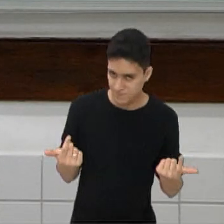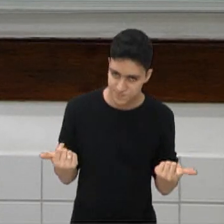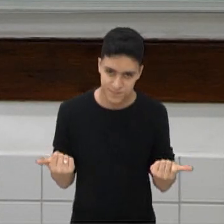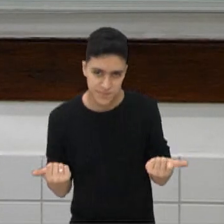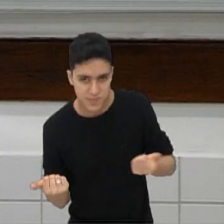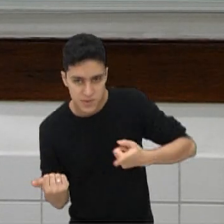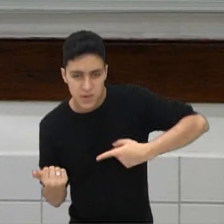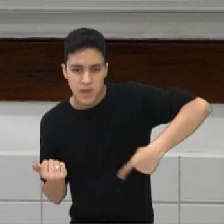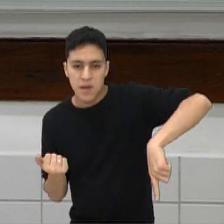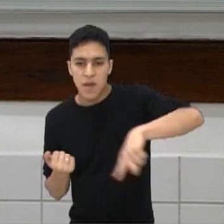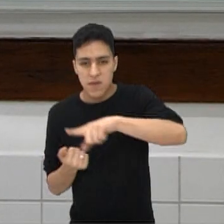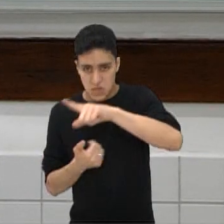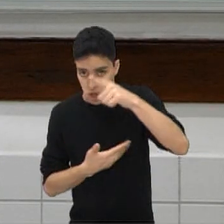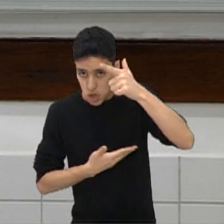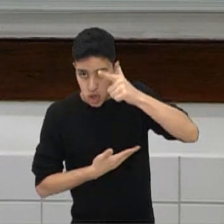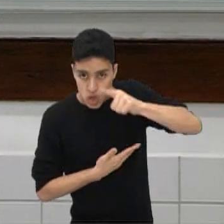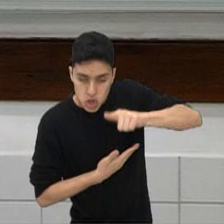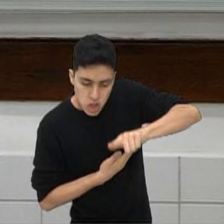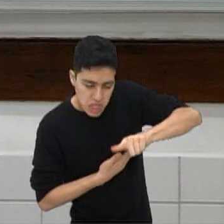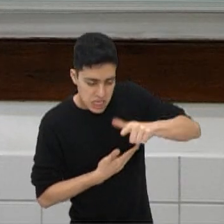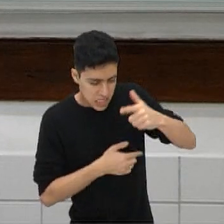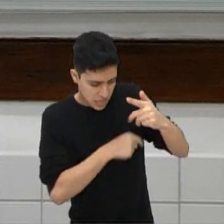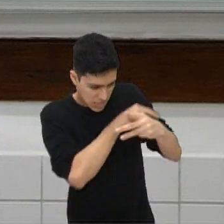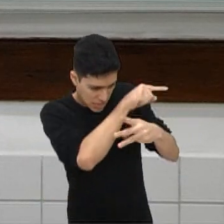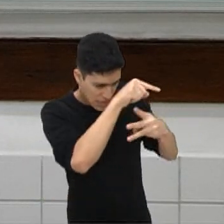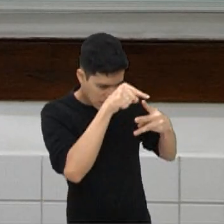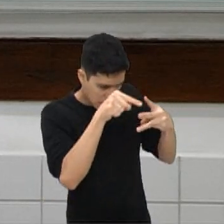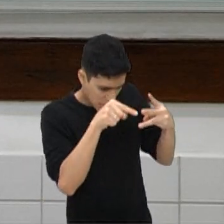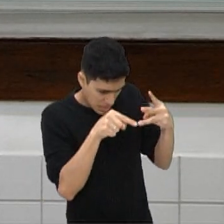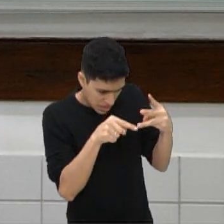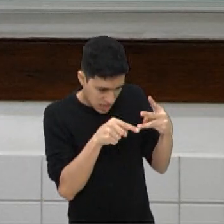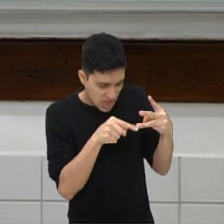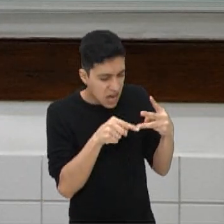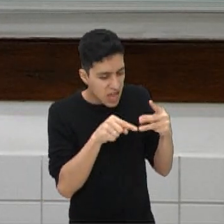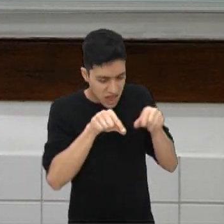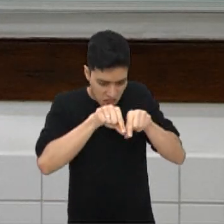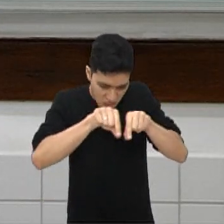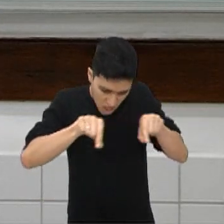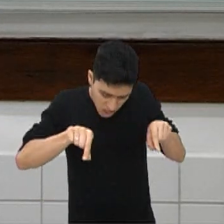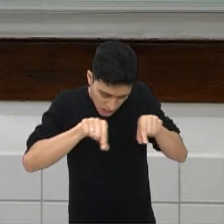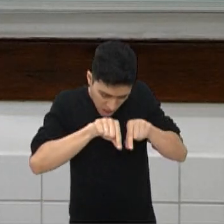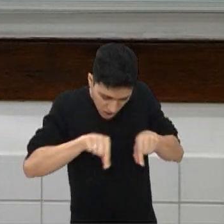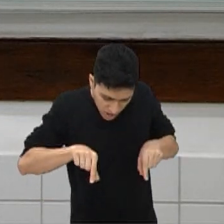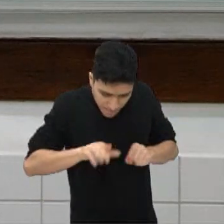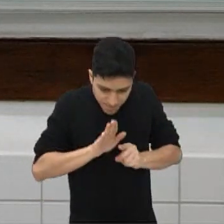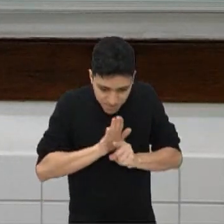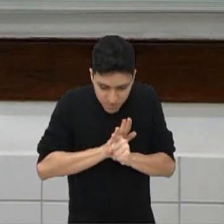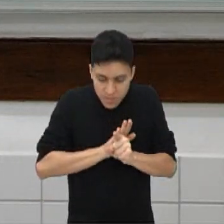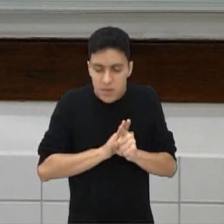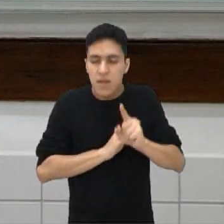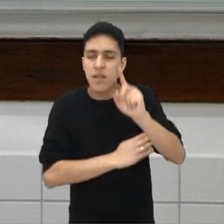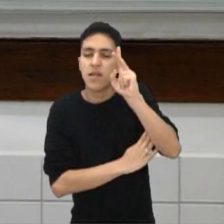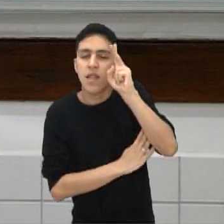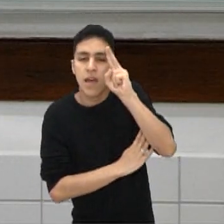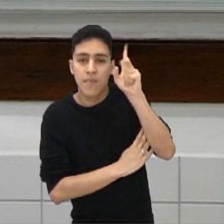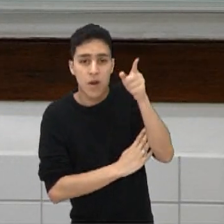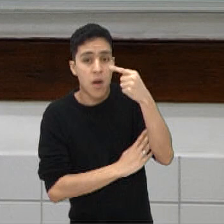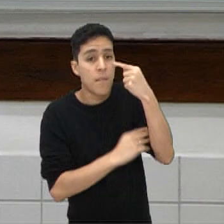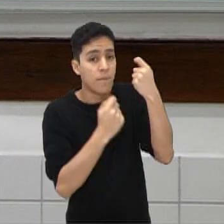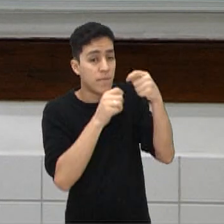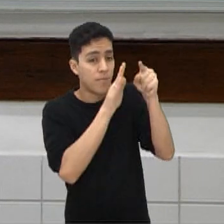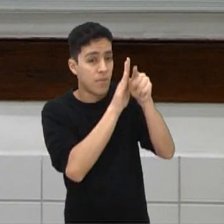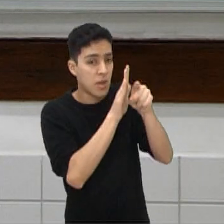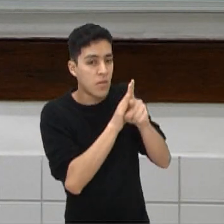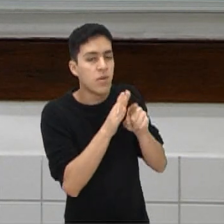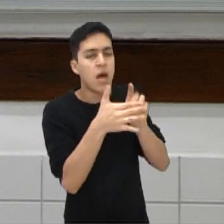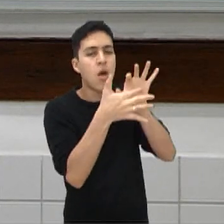Então, você conseguiu ali fazer três questões. Lembre-se, tem que ser questões bem coerentes, tá?